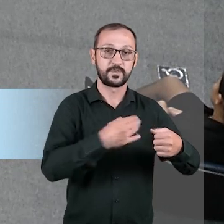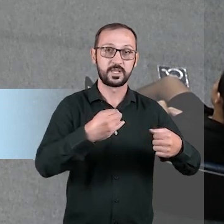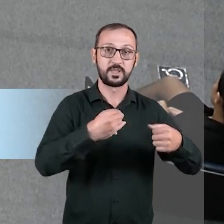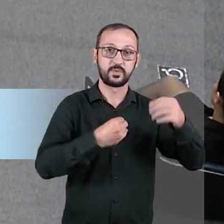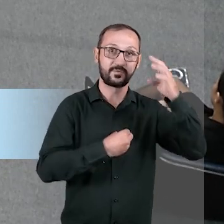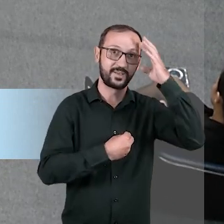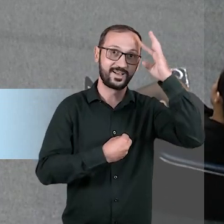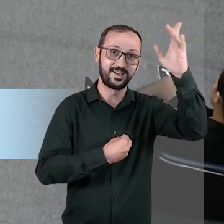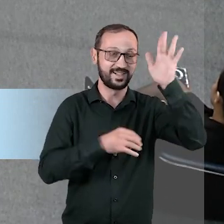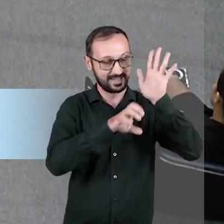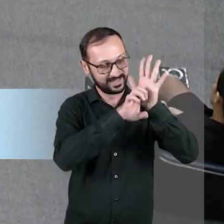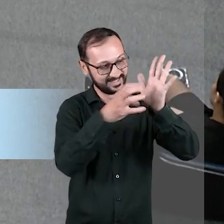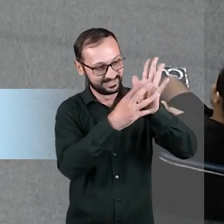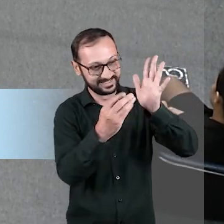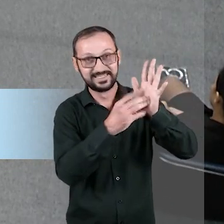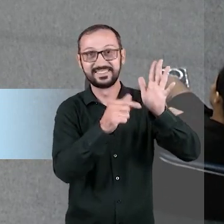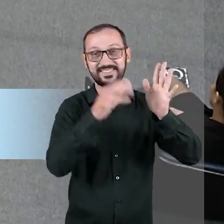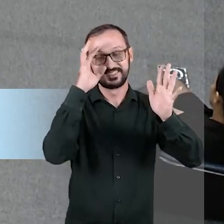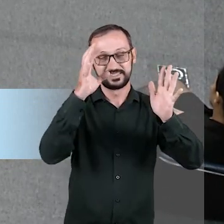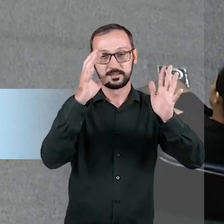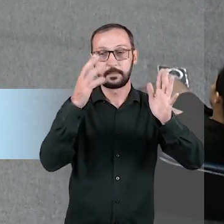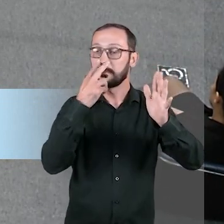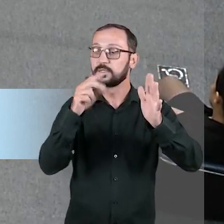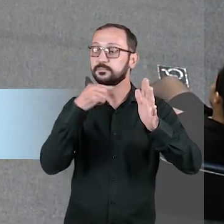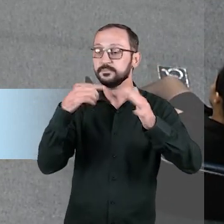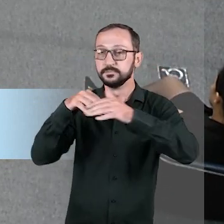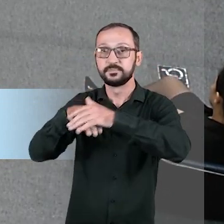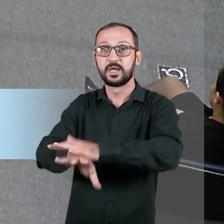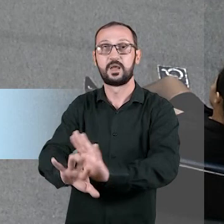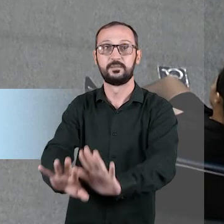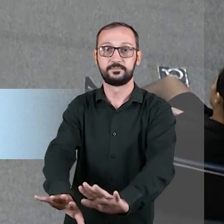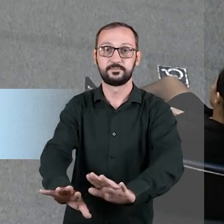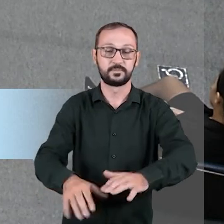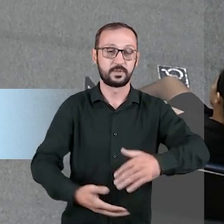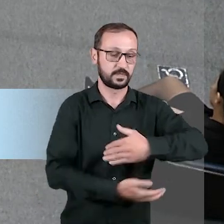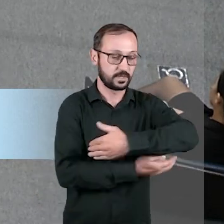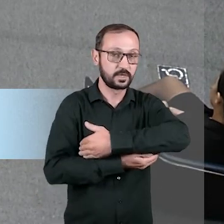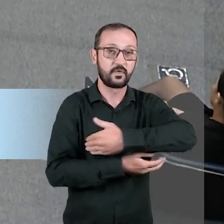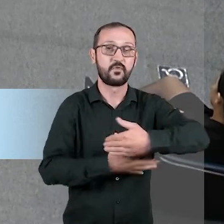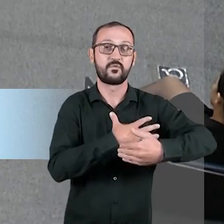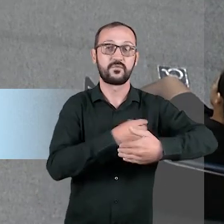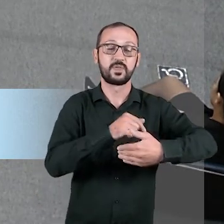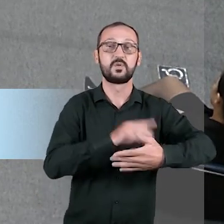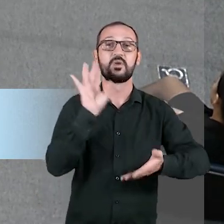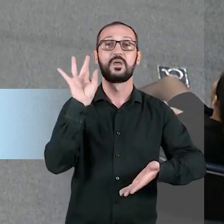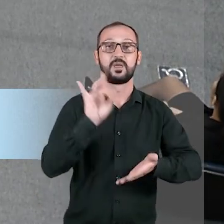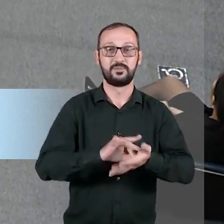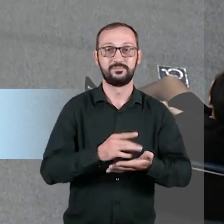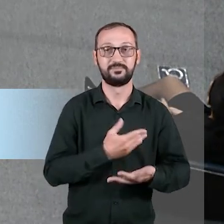filho, né, que foi idealizado, sonhado, Sim. e de fato receber esse filho, né, real.